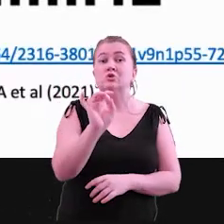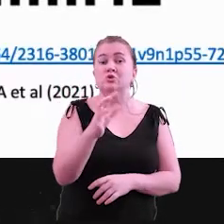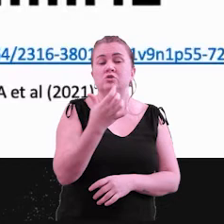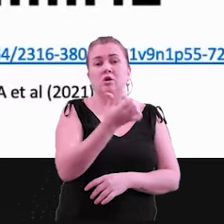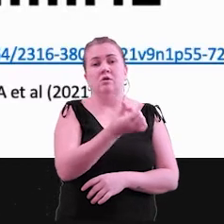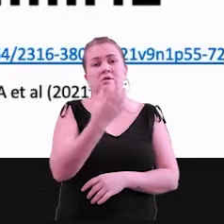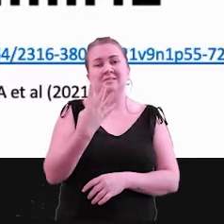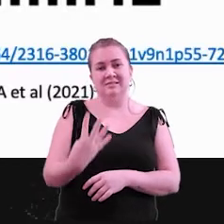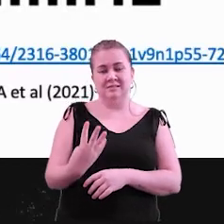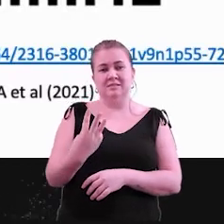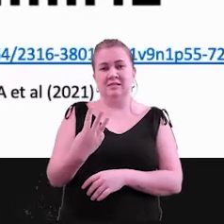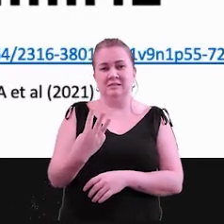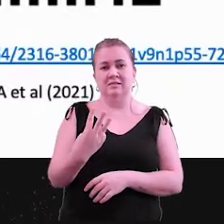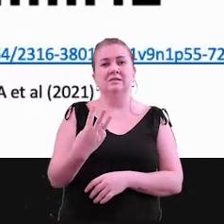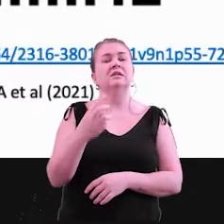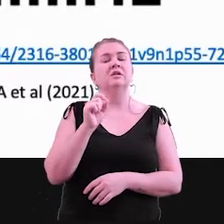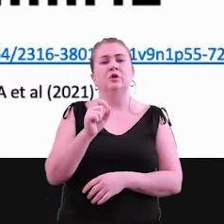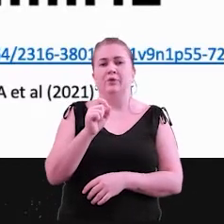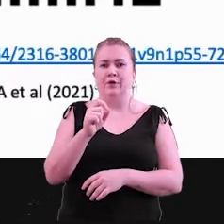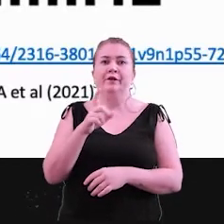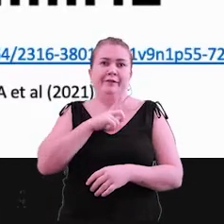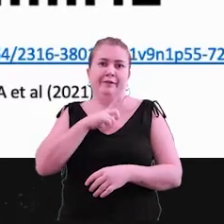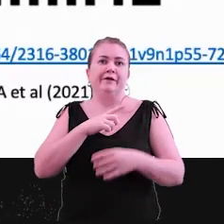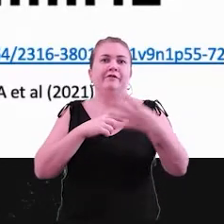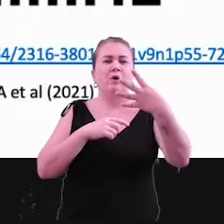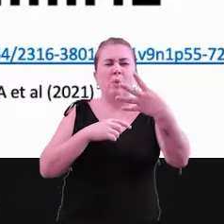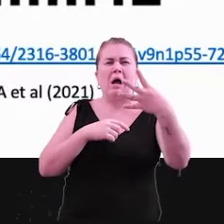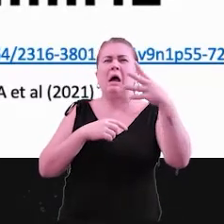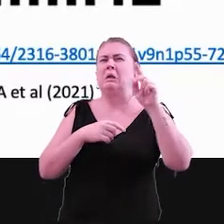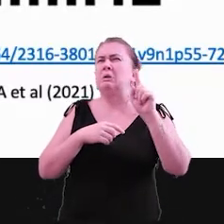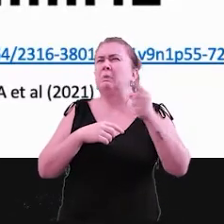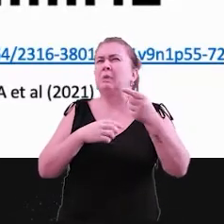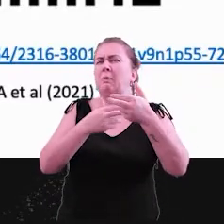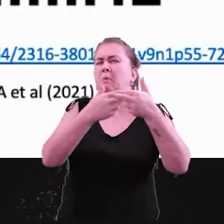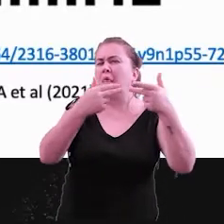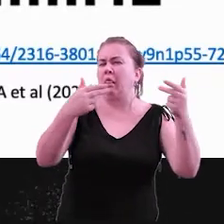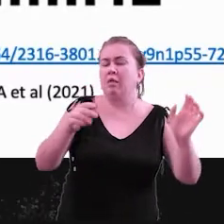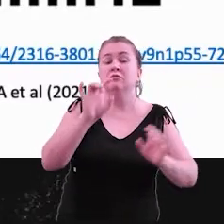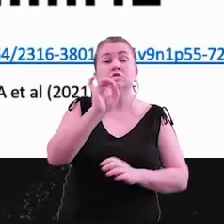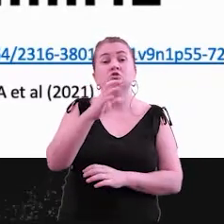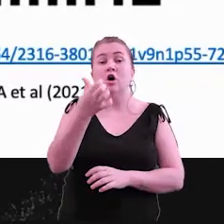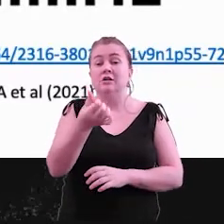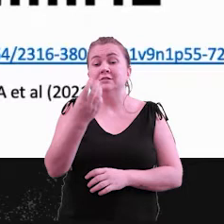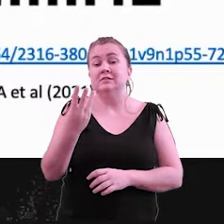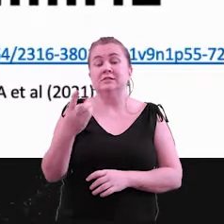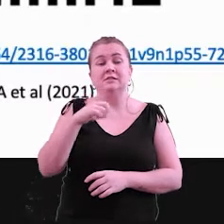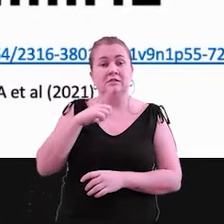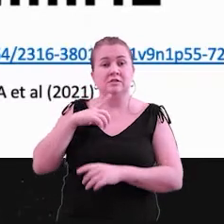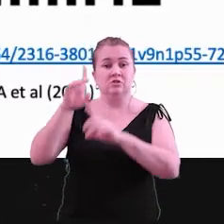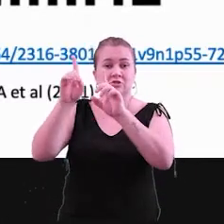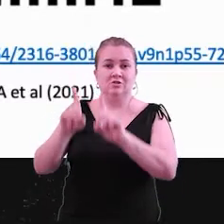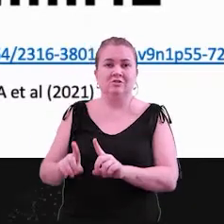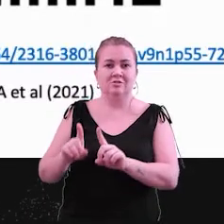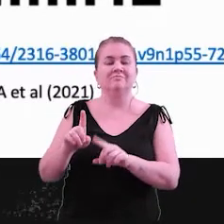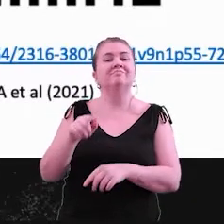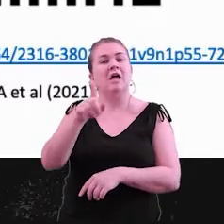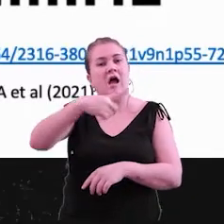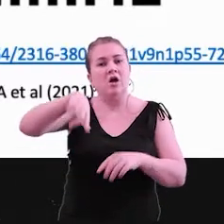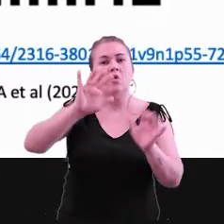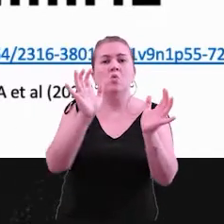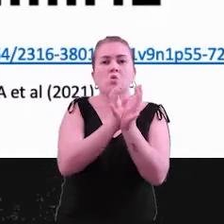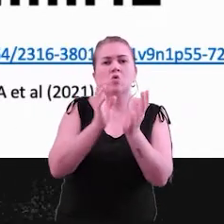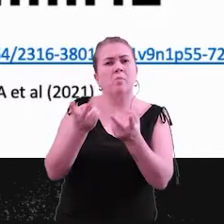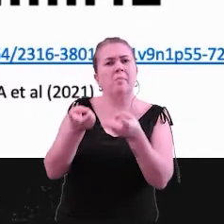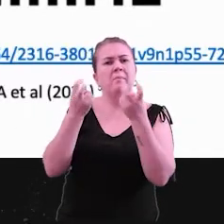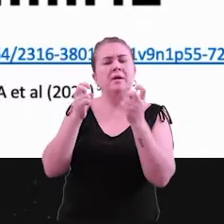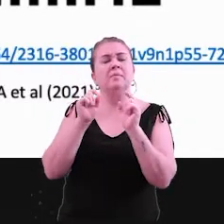de visitantes com deficiência. E eles viram que a maioria dessas pessoas com deficiência, né, desses 63, que